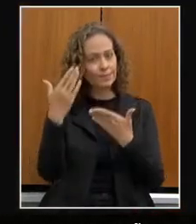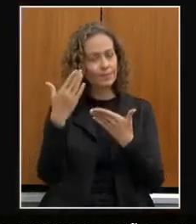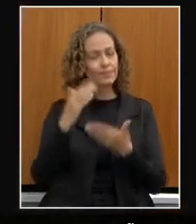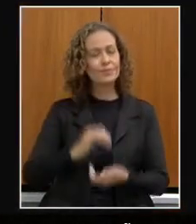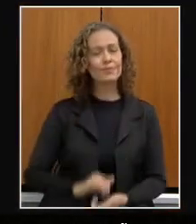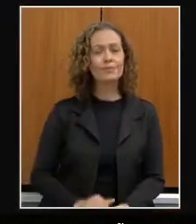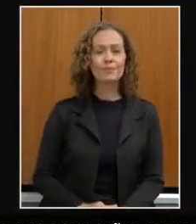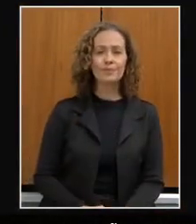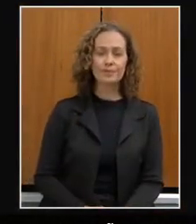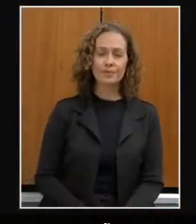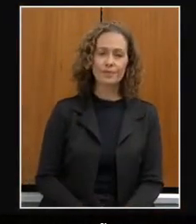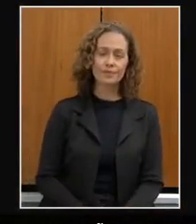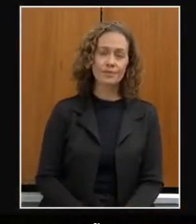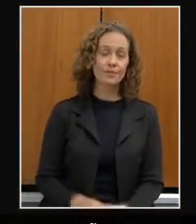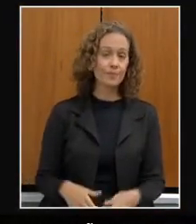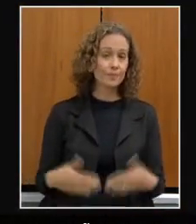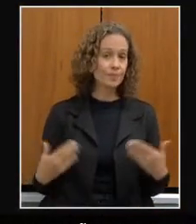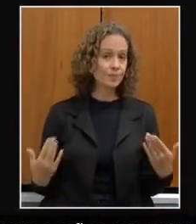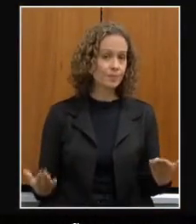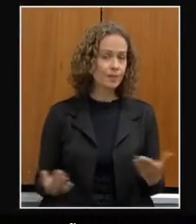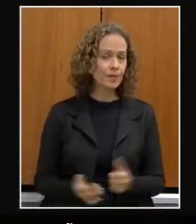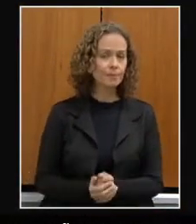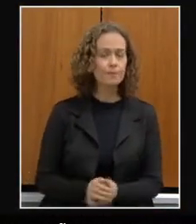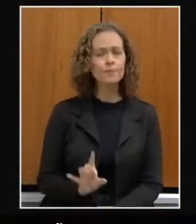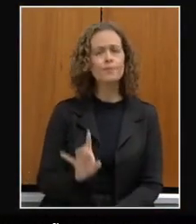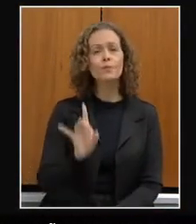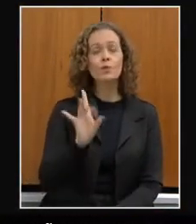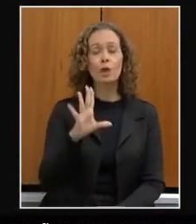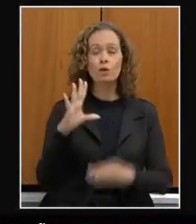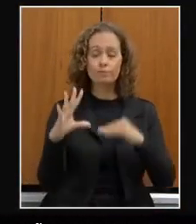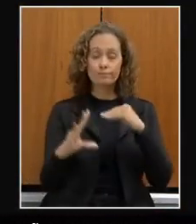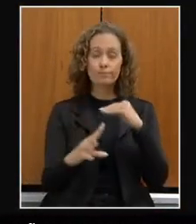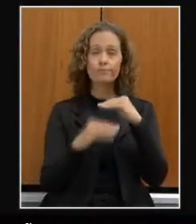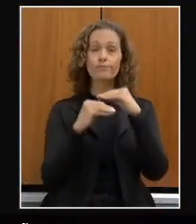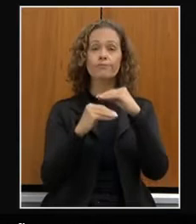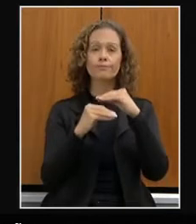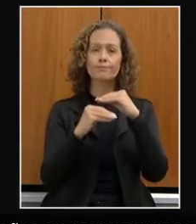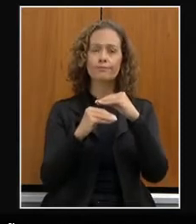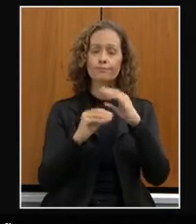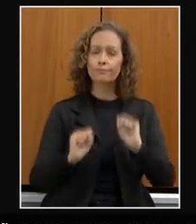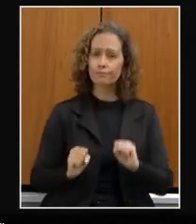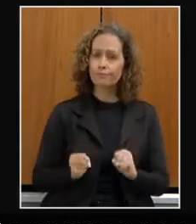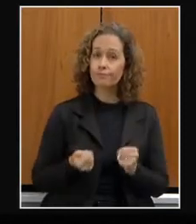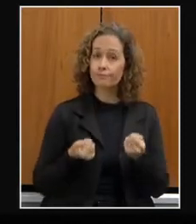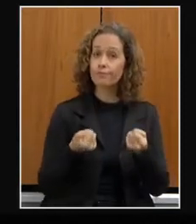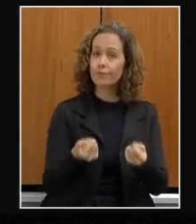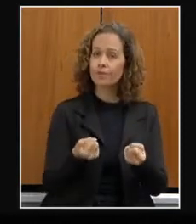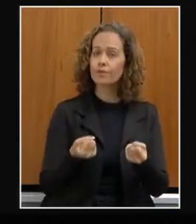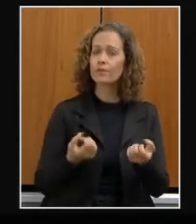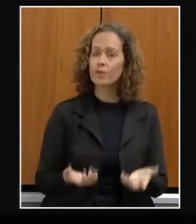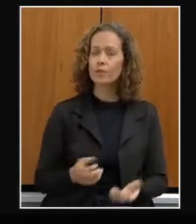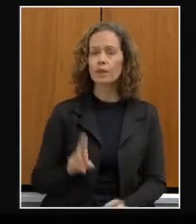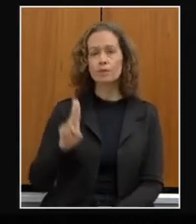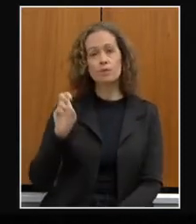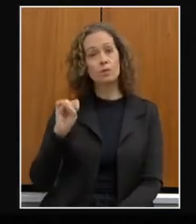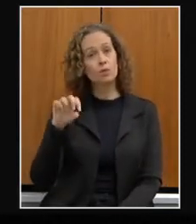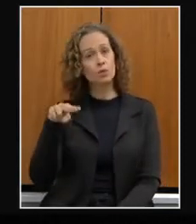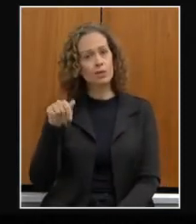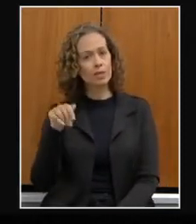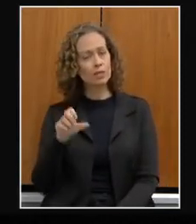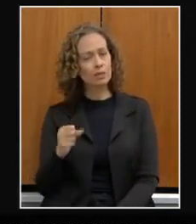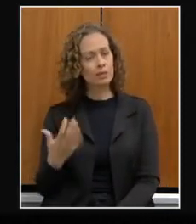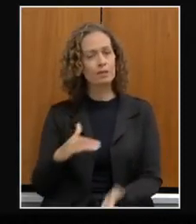bem dessa eu só queria complementar e reforçar a questão das usinas secretário